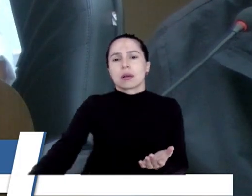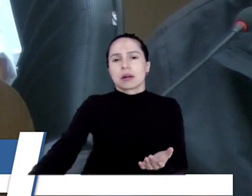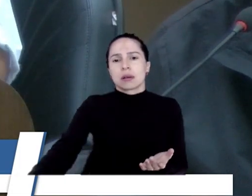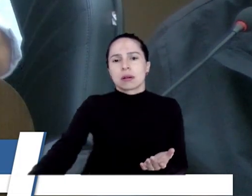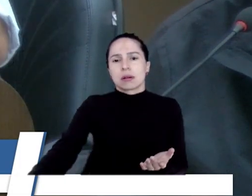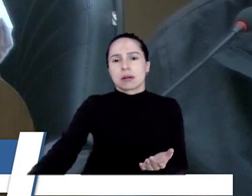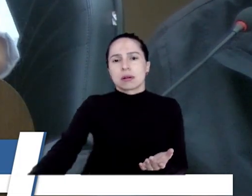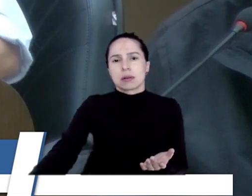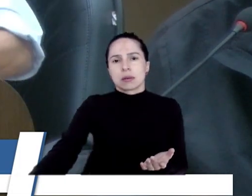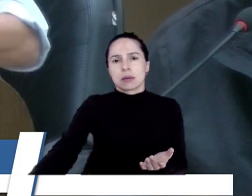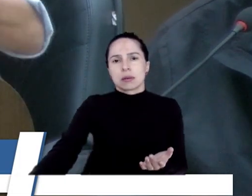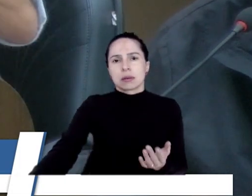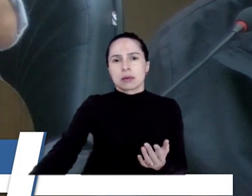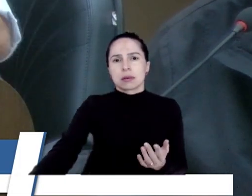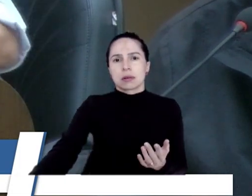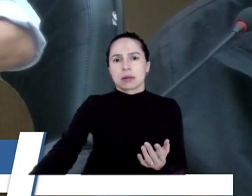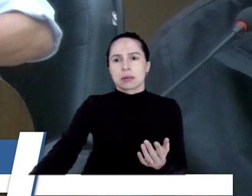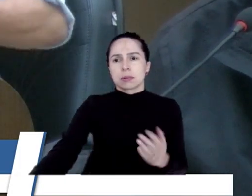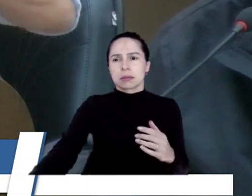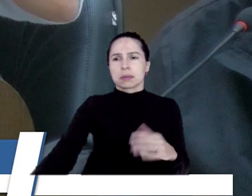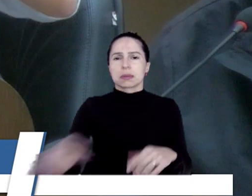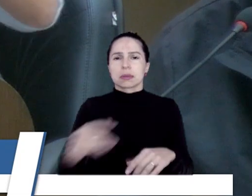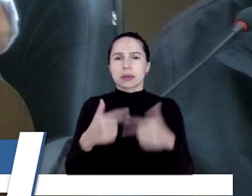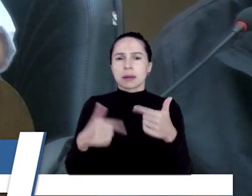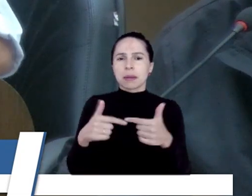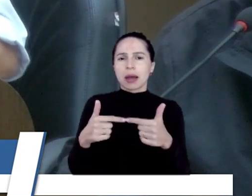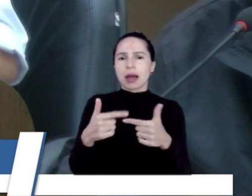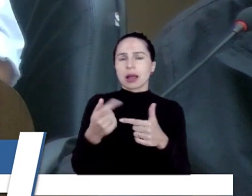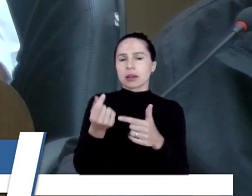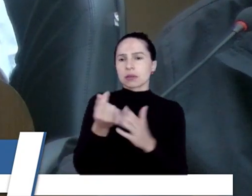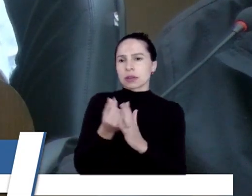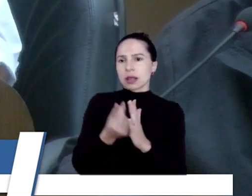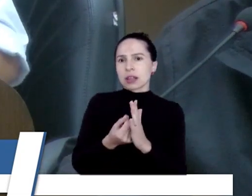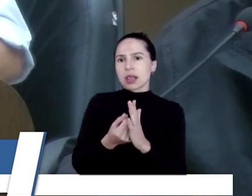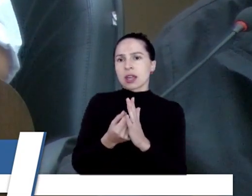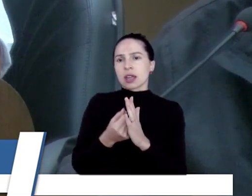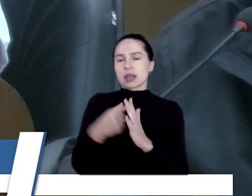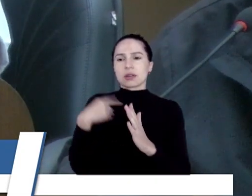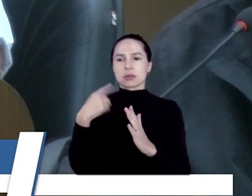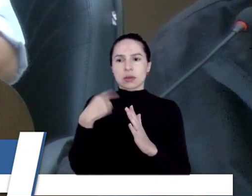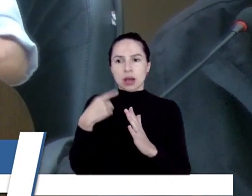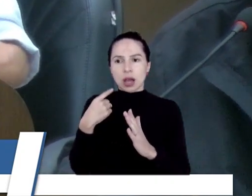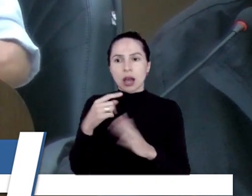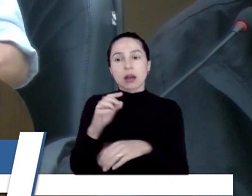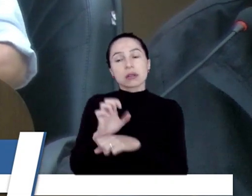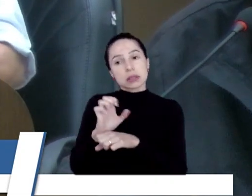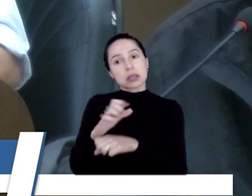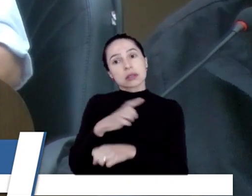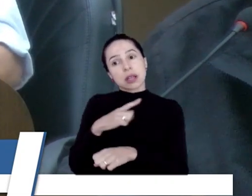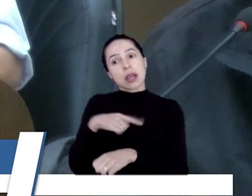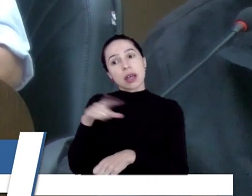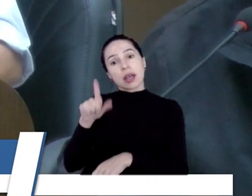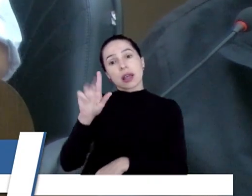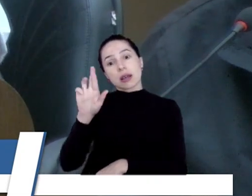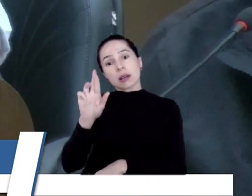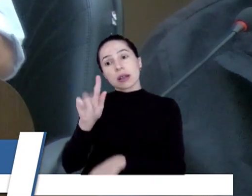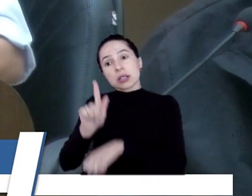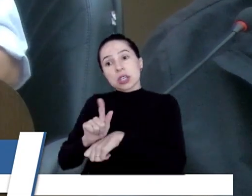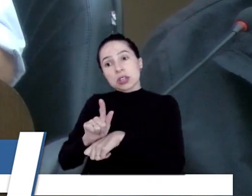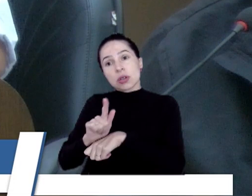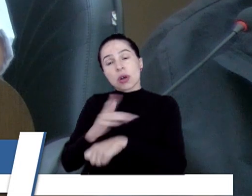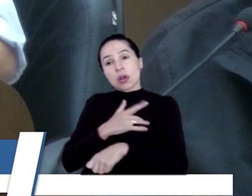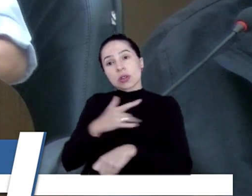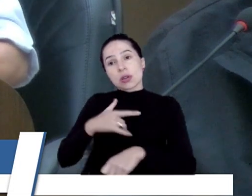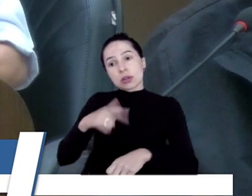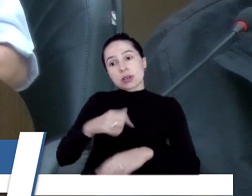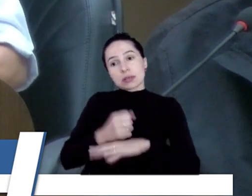instrumentos financeiros, jurídicos, o estado tem. Ele é o gestor da saúde em Franca. A